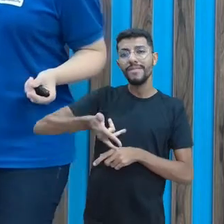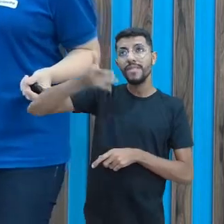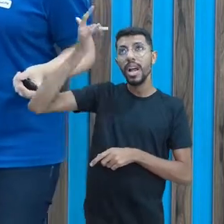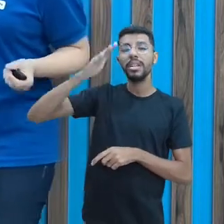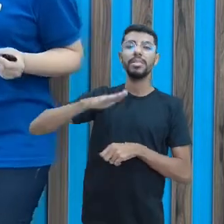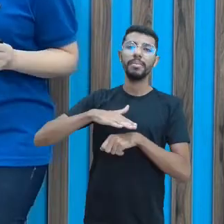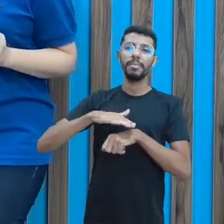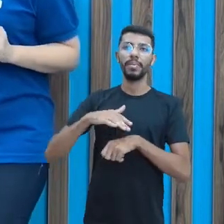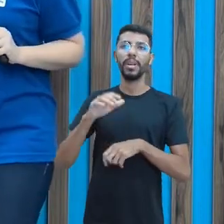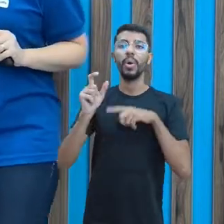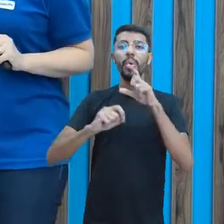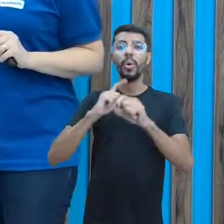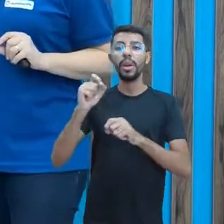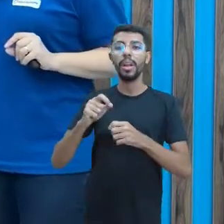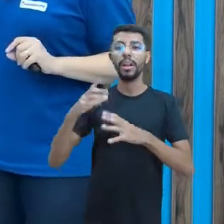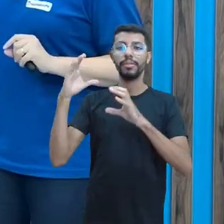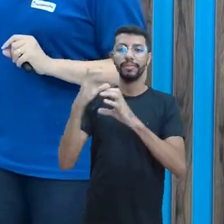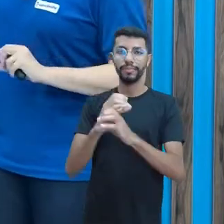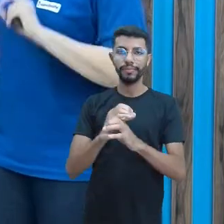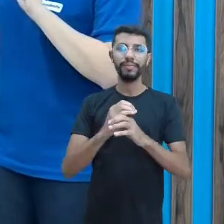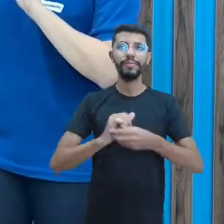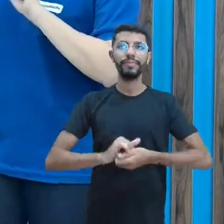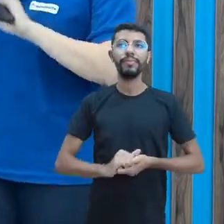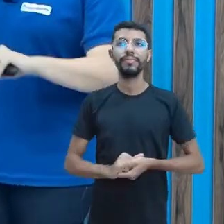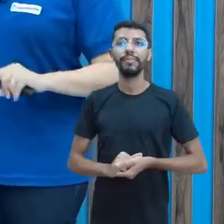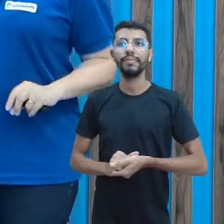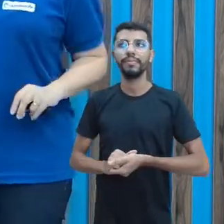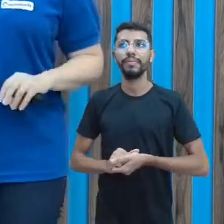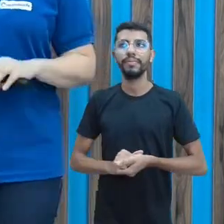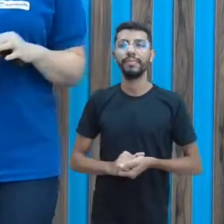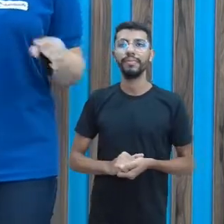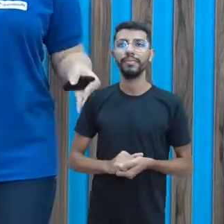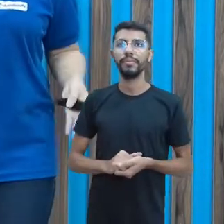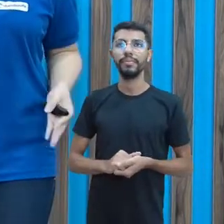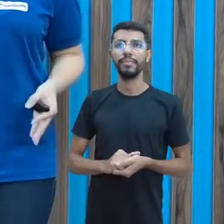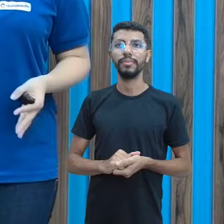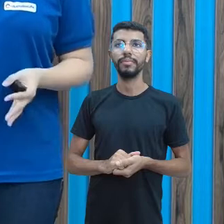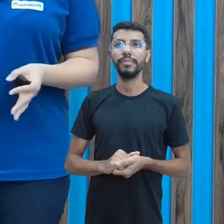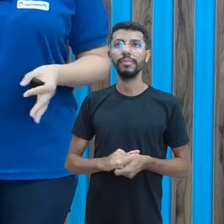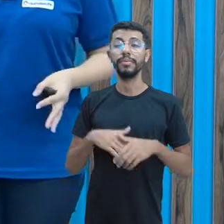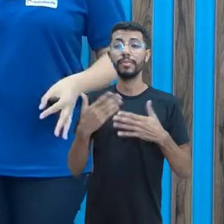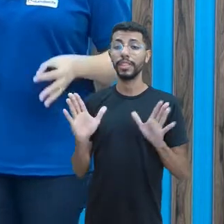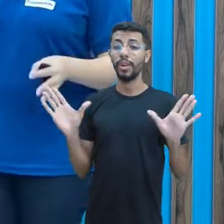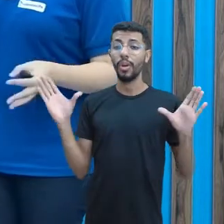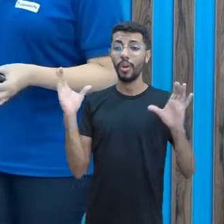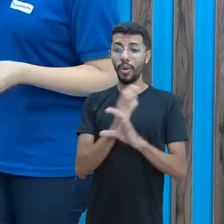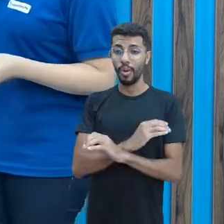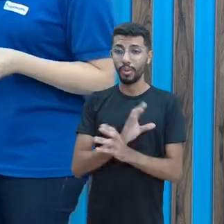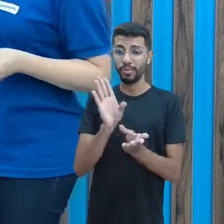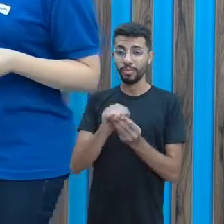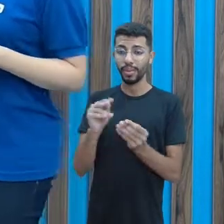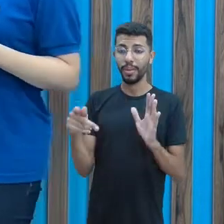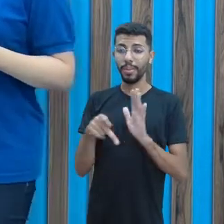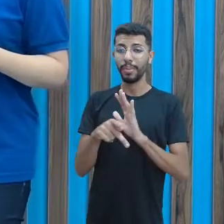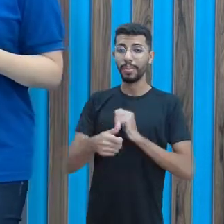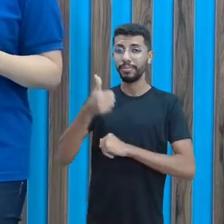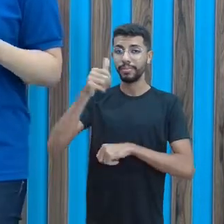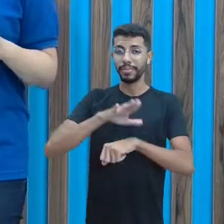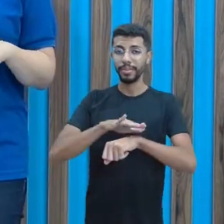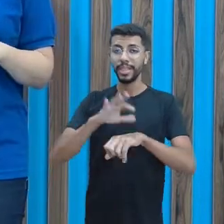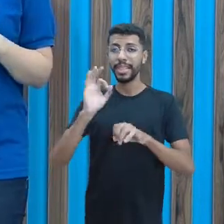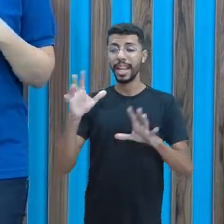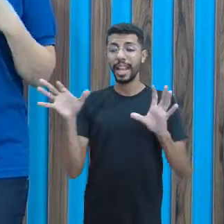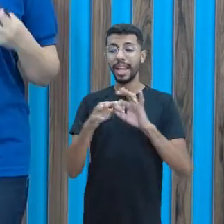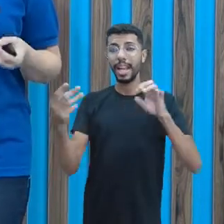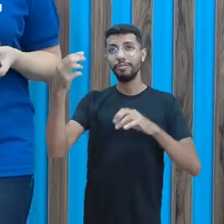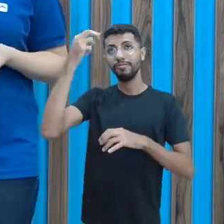bom? Vamos ver ali um próximo. Pronto. Aqui a gente fechou esse primeiro momento, trabalhando com a ideia do raciocínio, né?